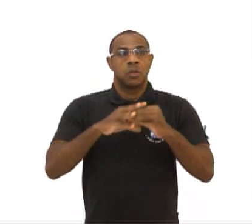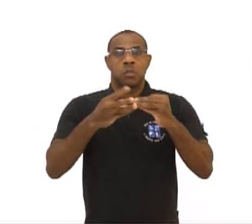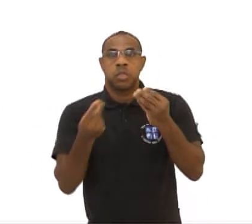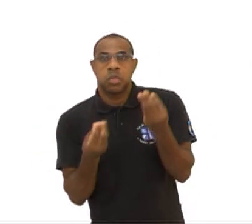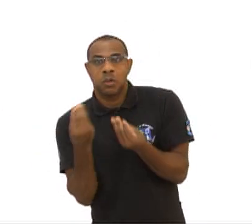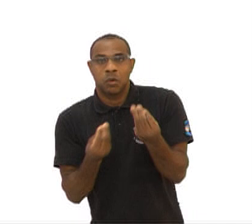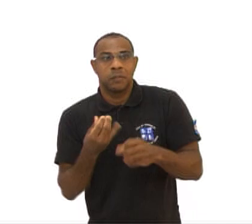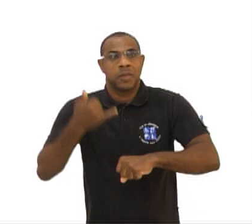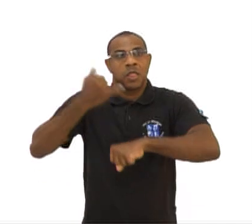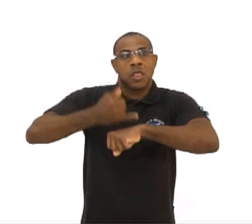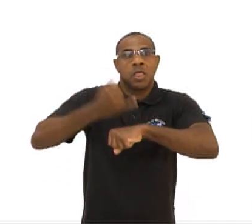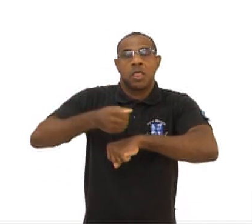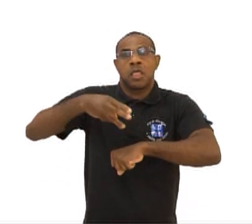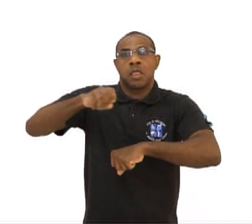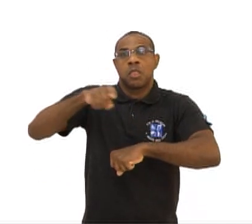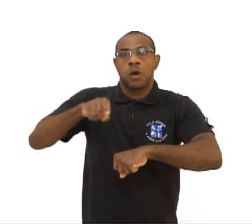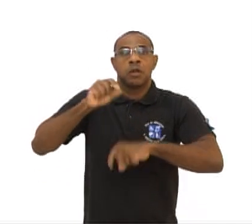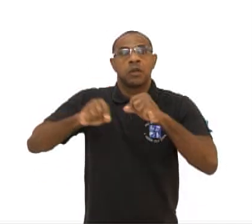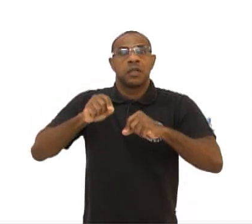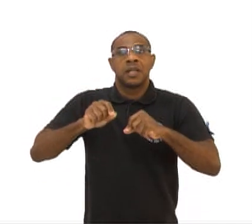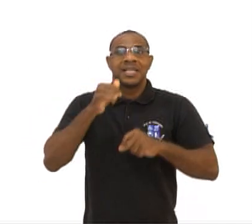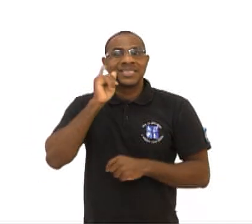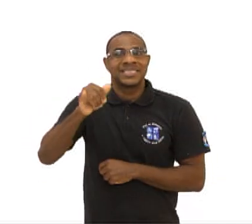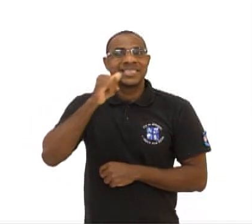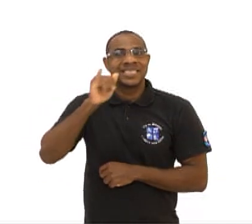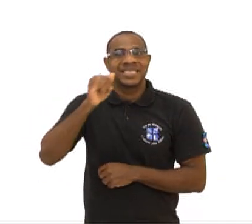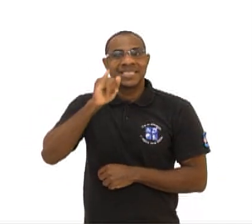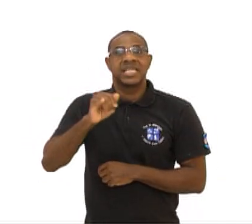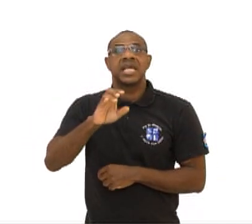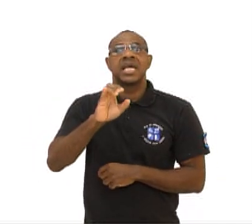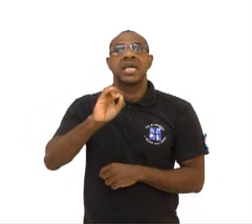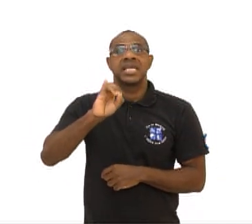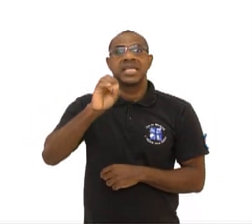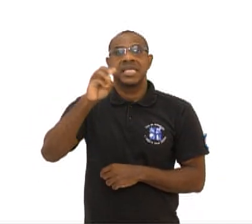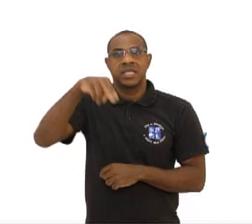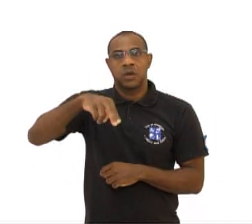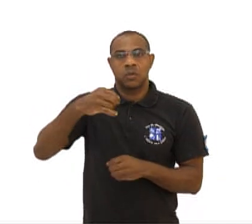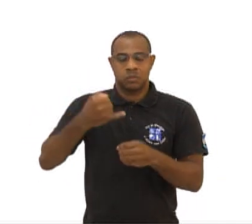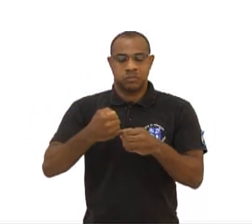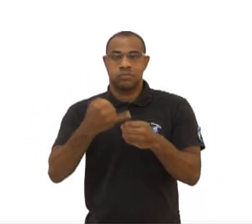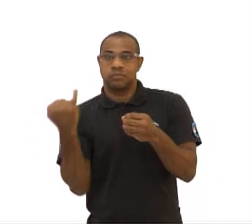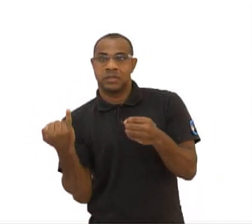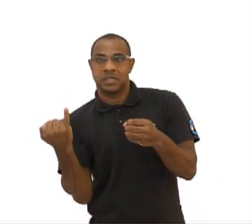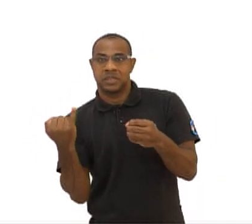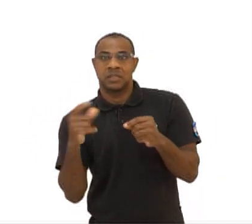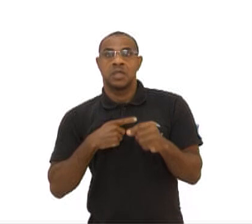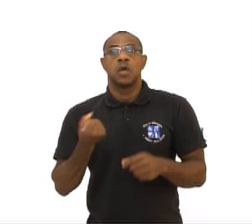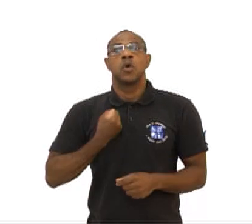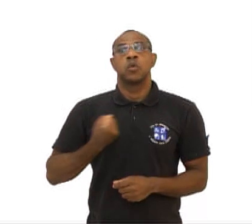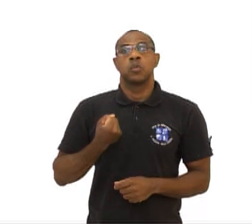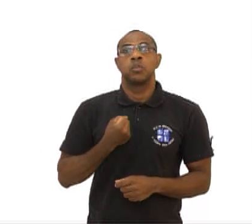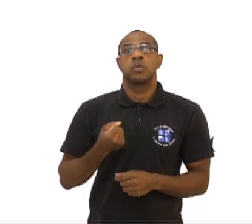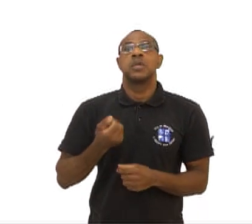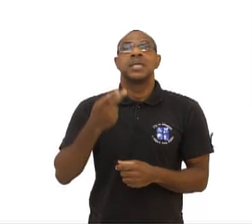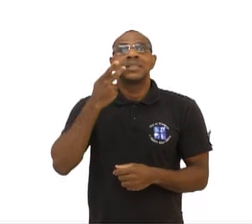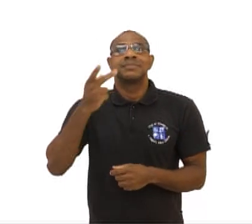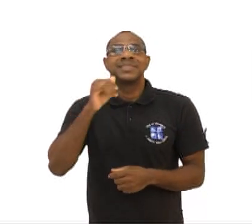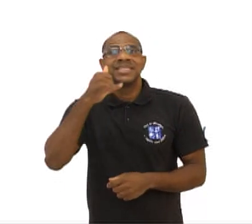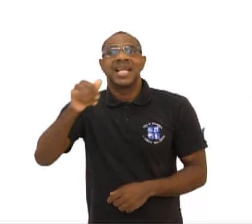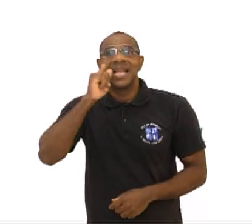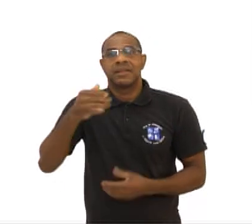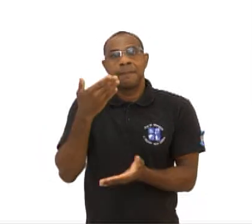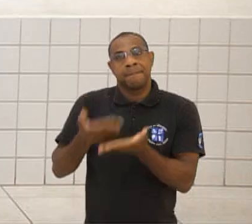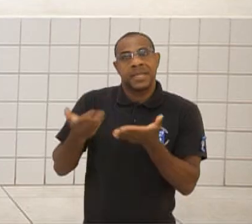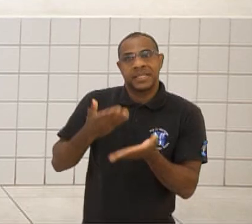chama de NOx, tá? É a própria carga elétrica do íon, ou seja, o número de elétrons que o átomo realmente perdeu ou ganhou. Então,